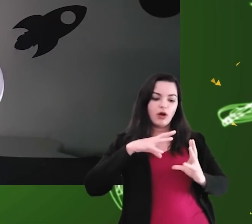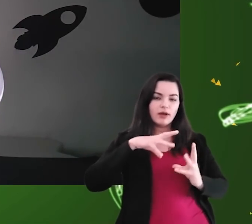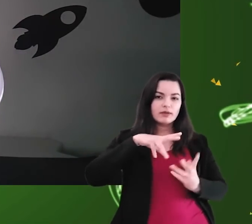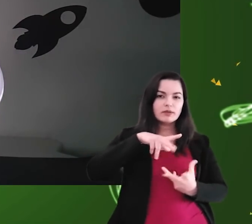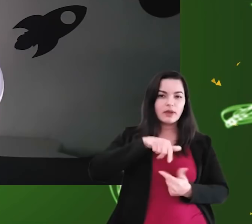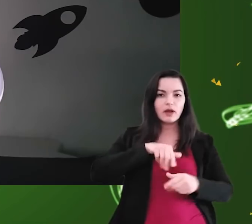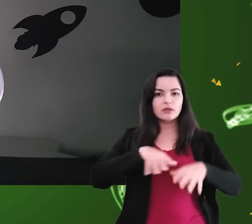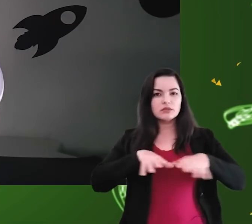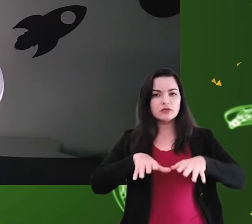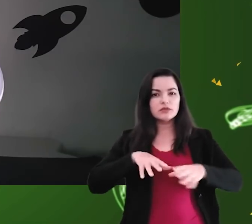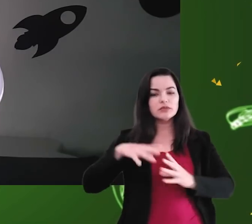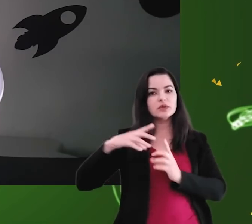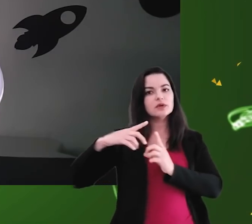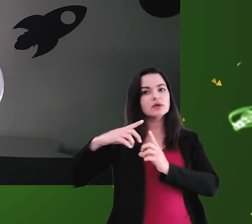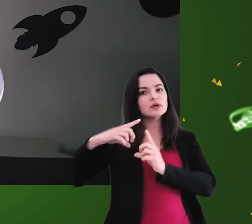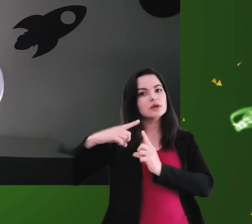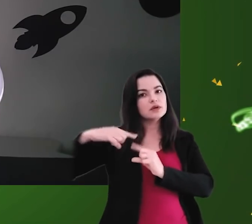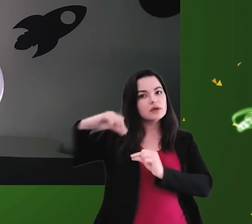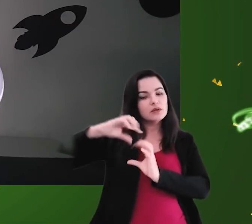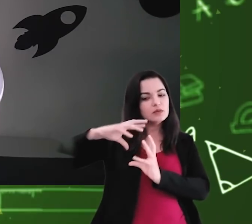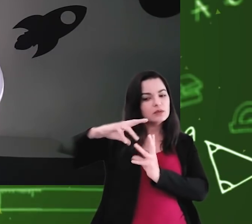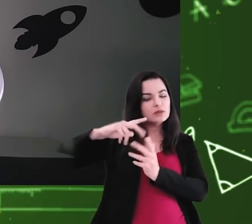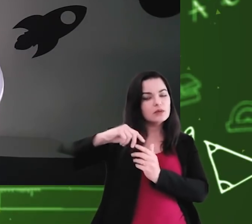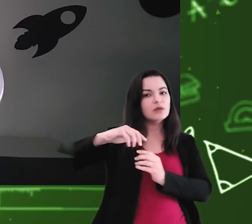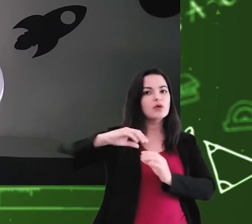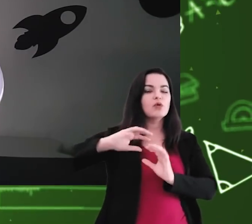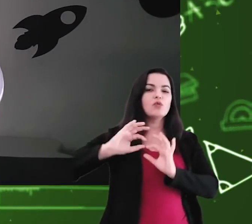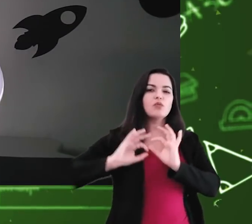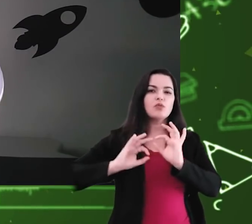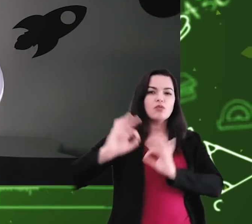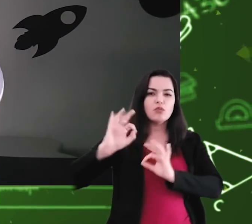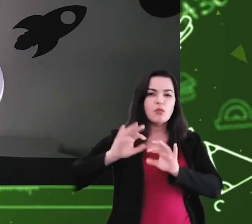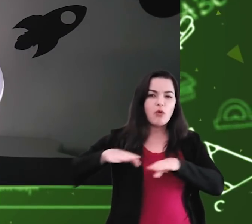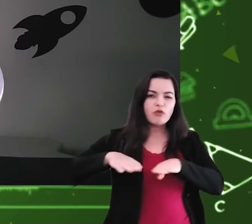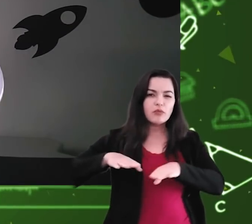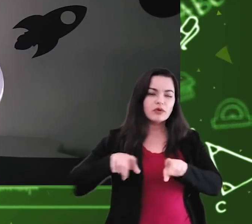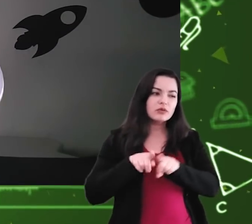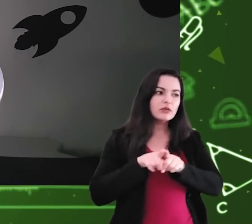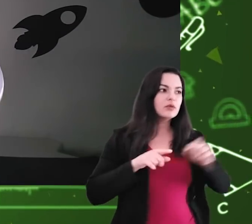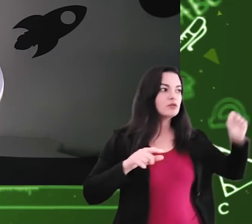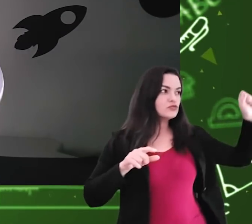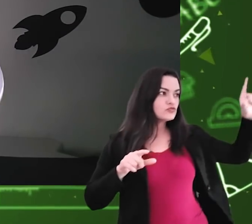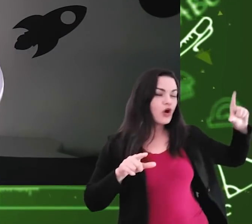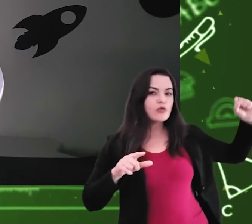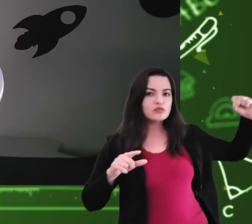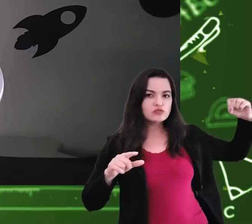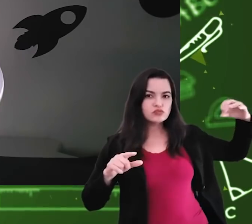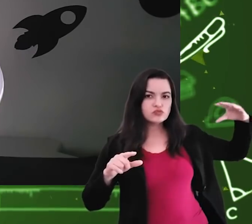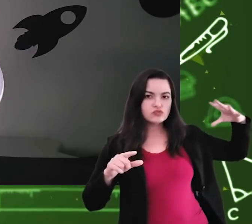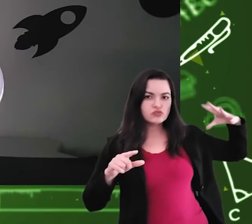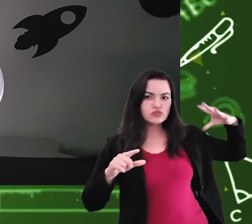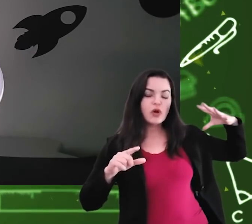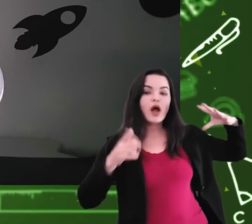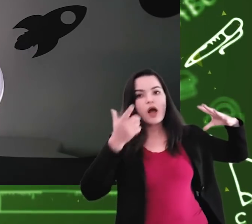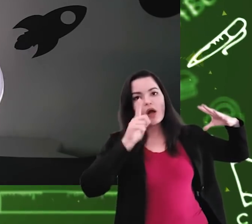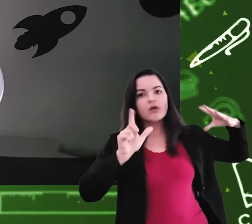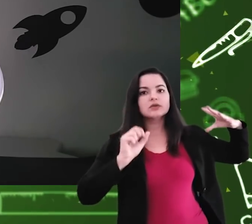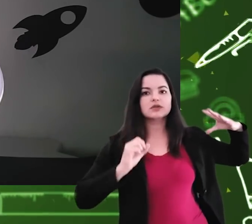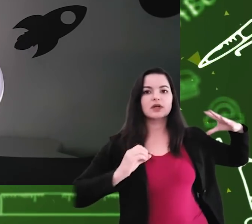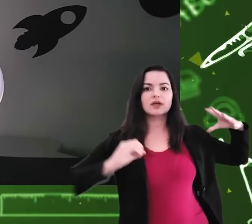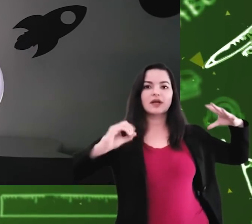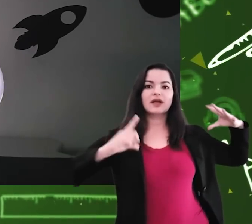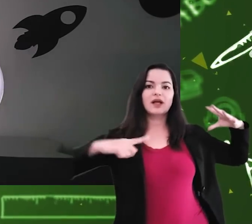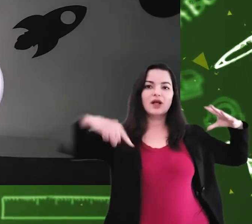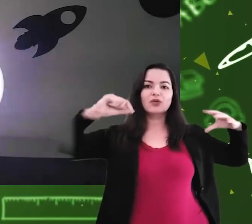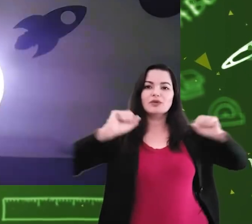movimentos que tanto o planeta quanto o nosso satélite vão fazendo. E nós temos novamente a